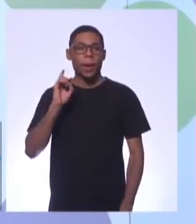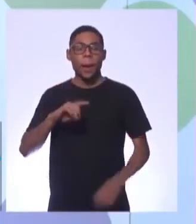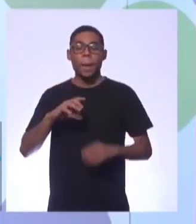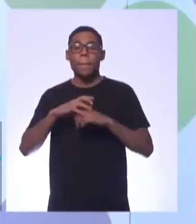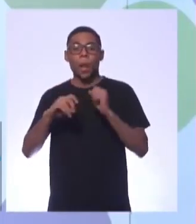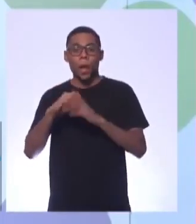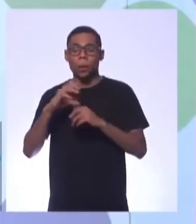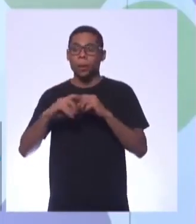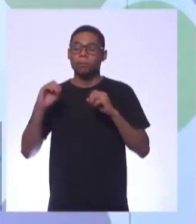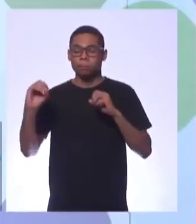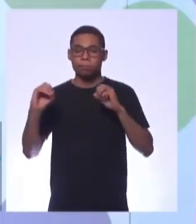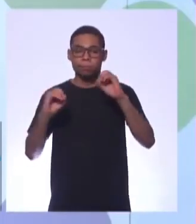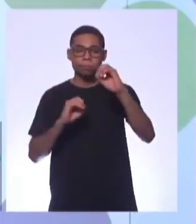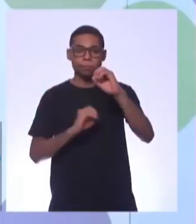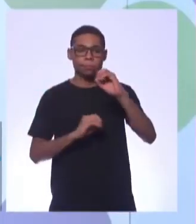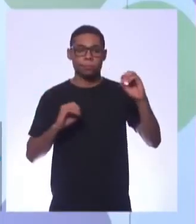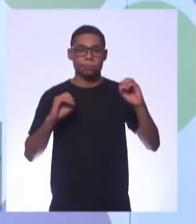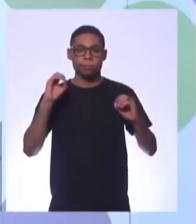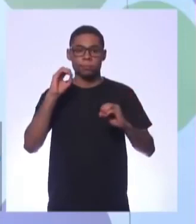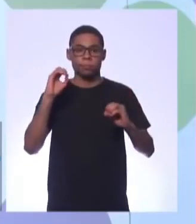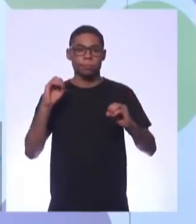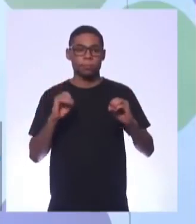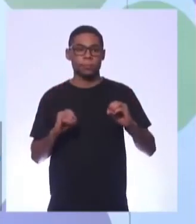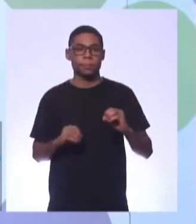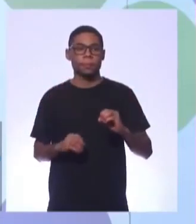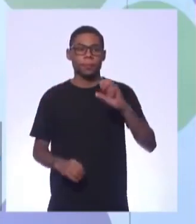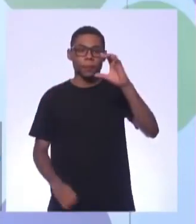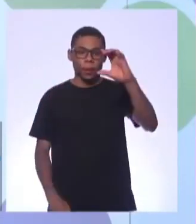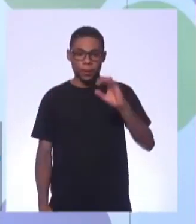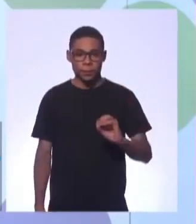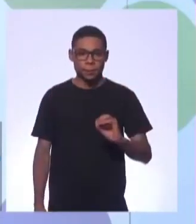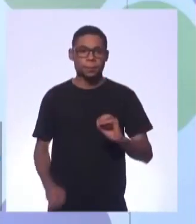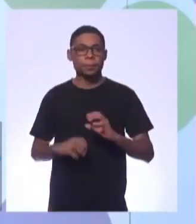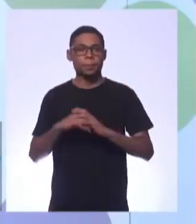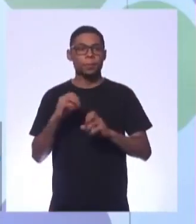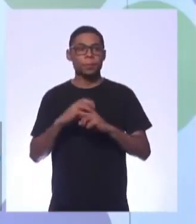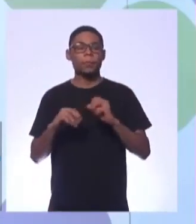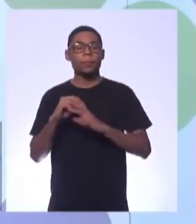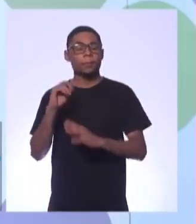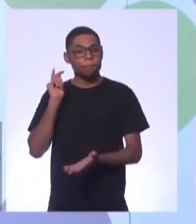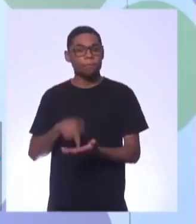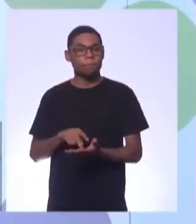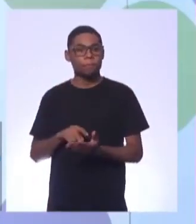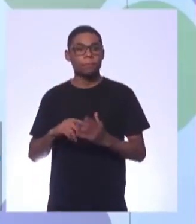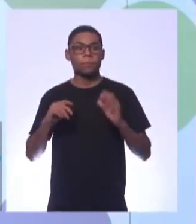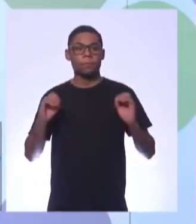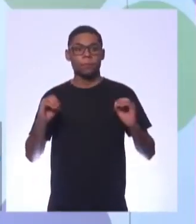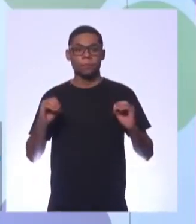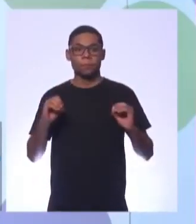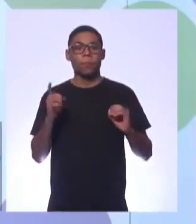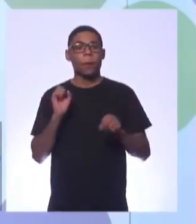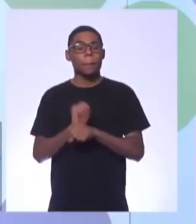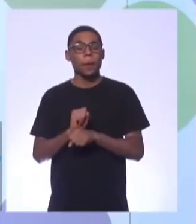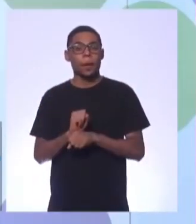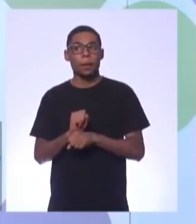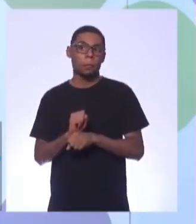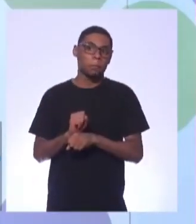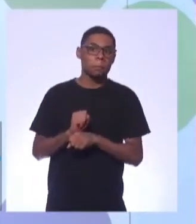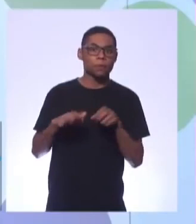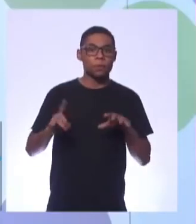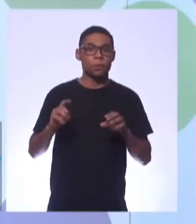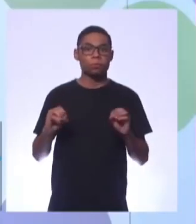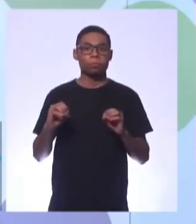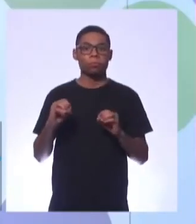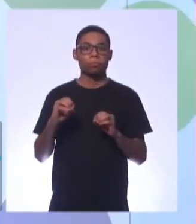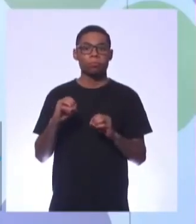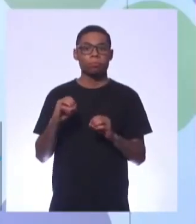moléculas, na menor temperatura que existe, né? No zero absoluto, as moléculas, de fato, não estariam paradas, né? Mas